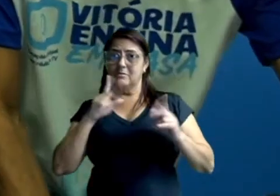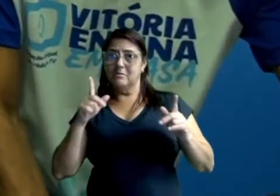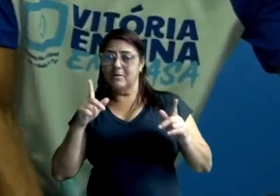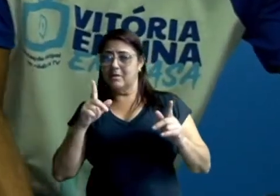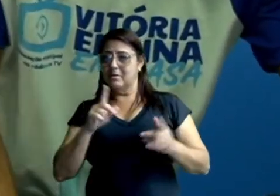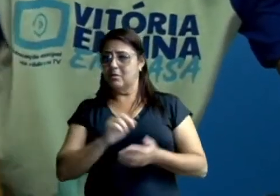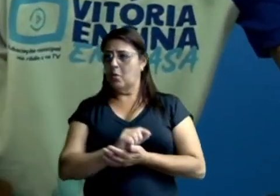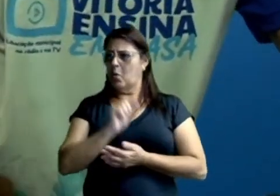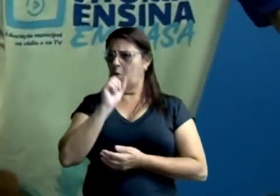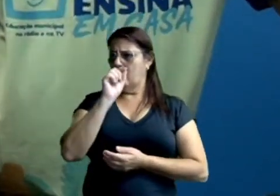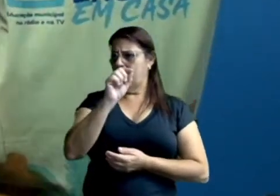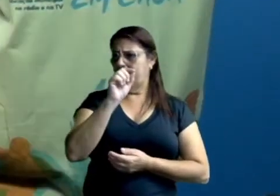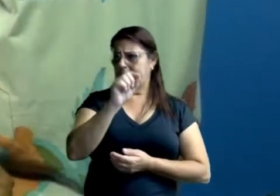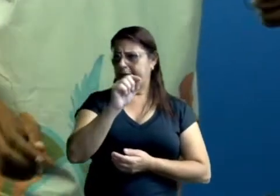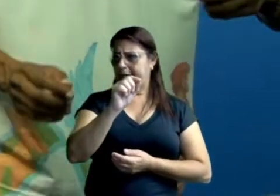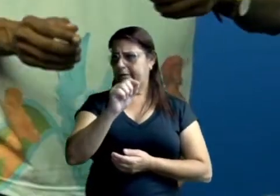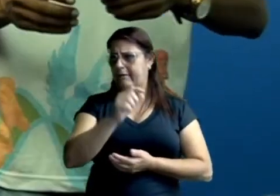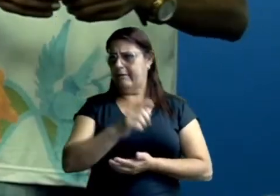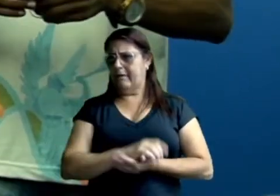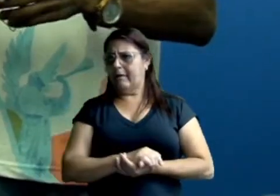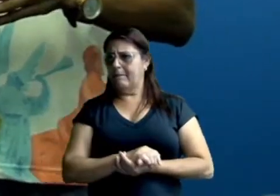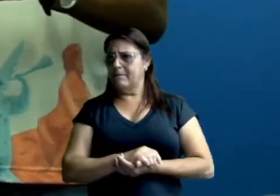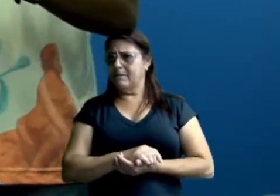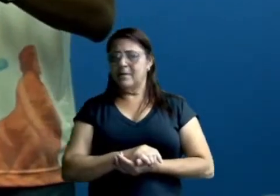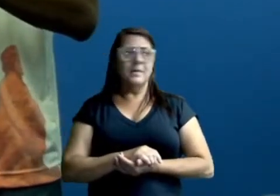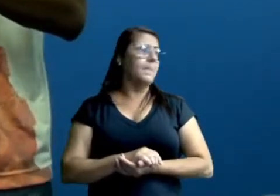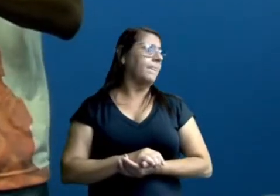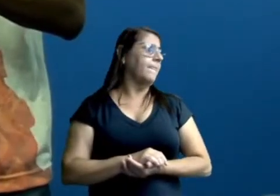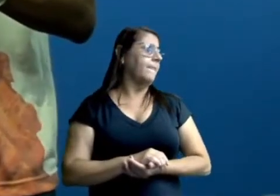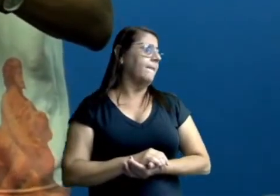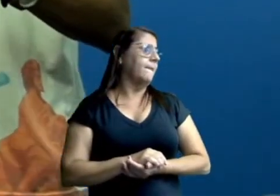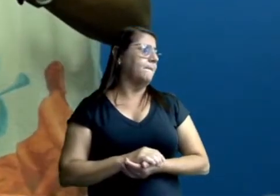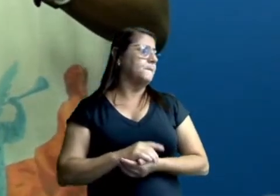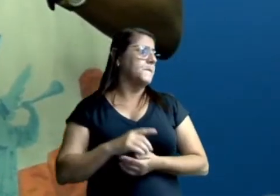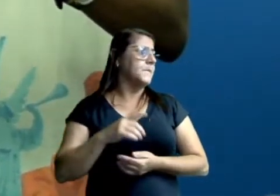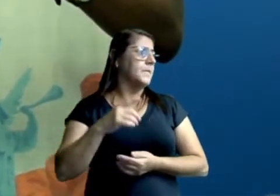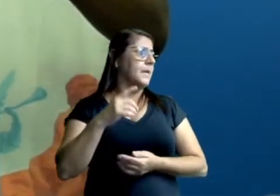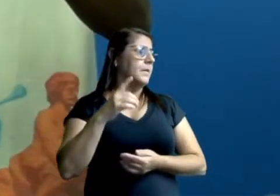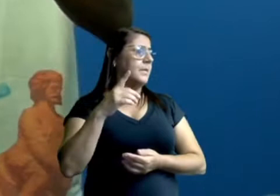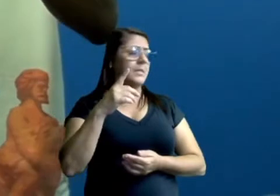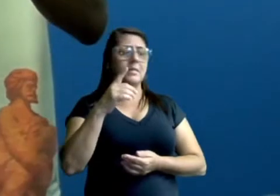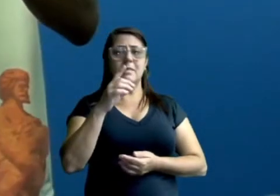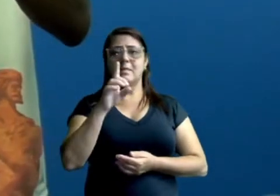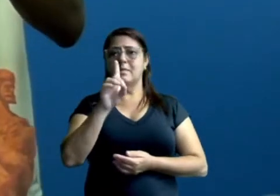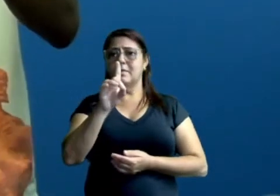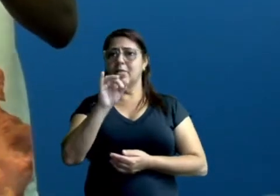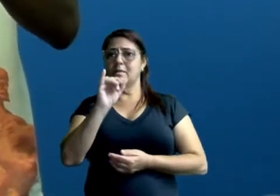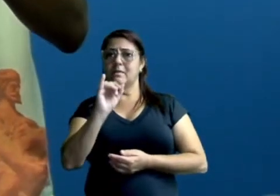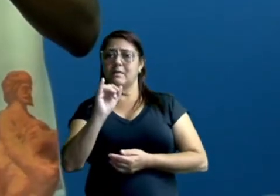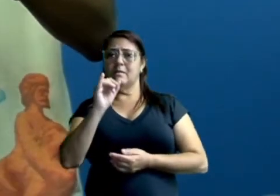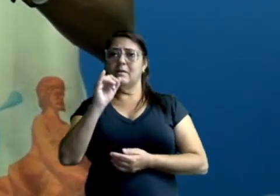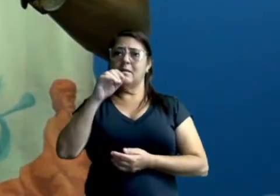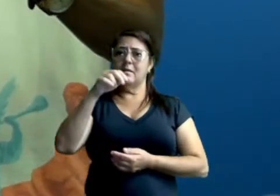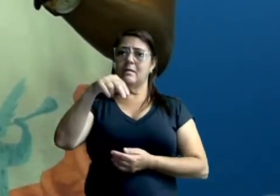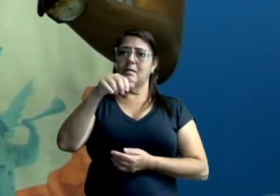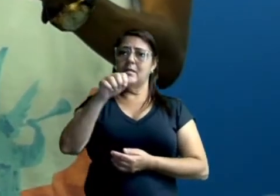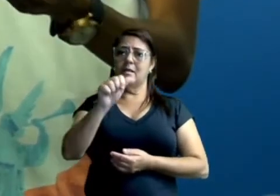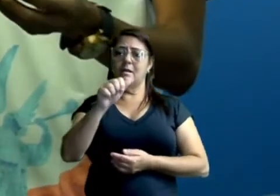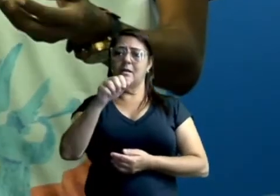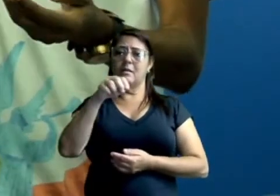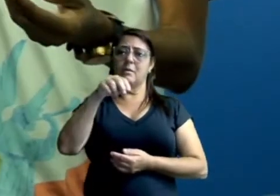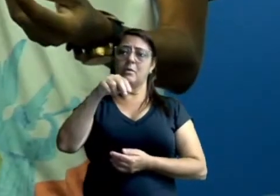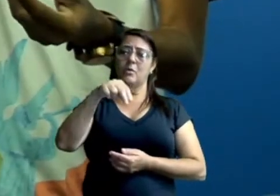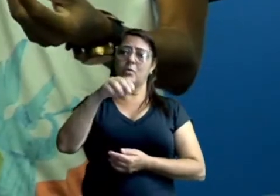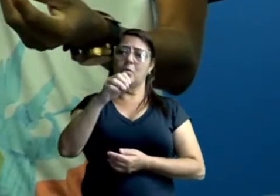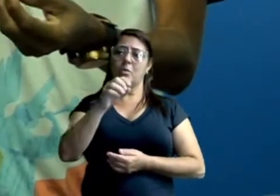O que é um dinamômetro? Ó, aqui é um dinamômetro, beleza? Isso é um dinamômetro. Então, se eu